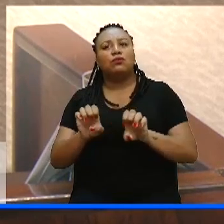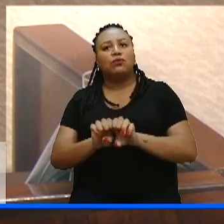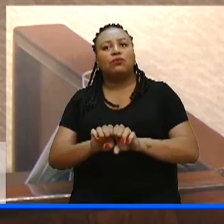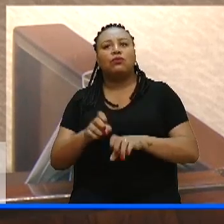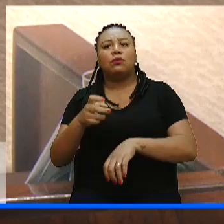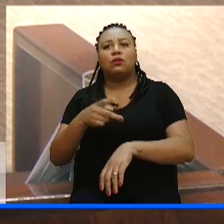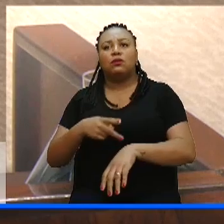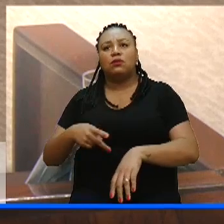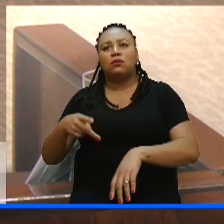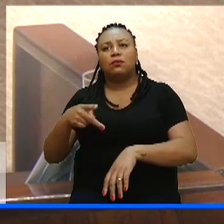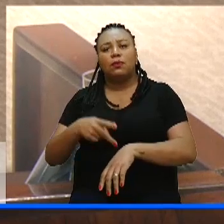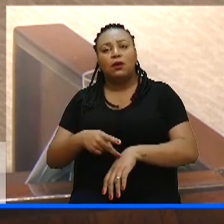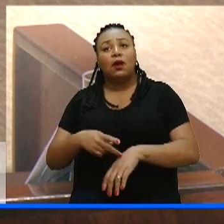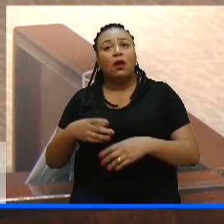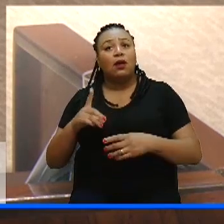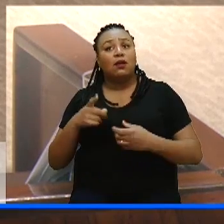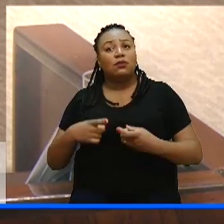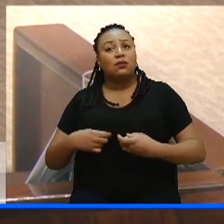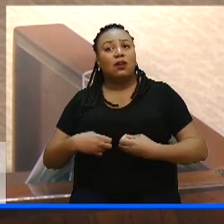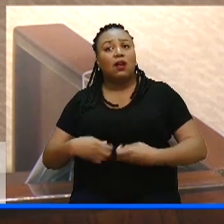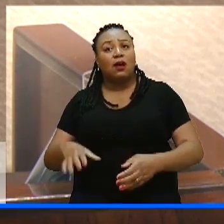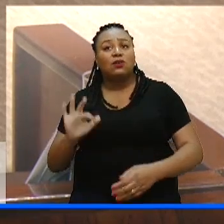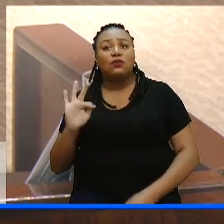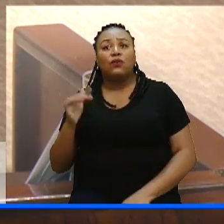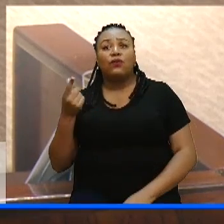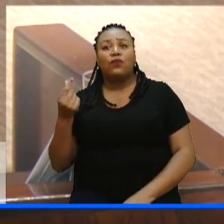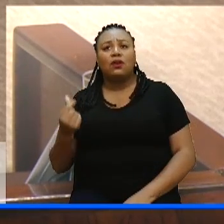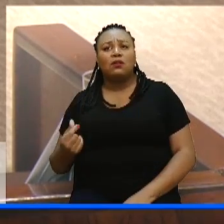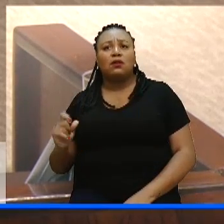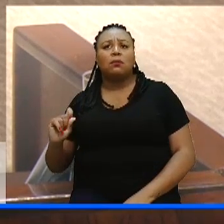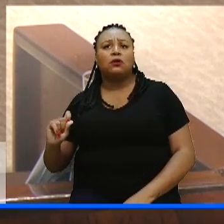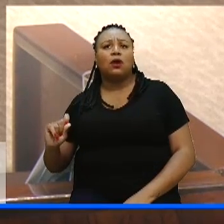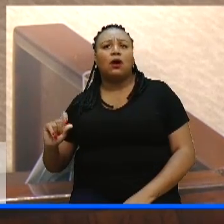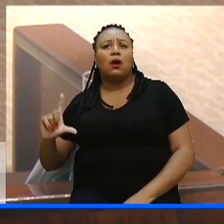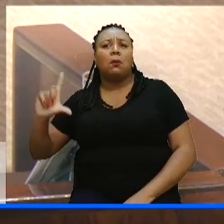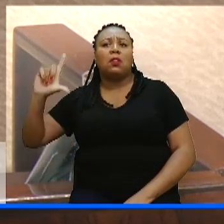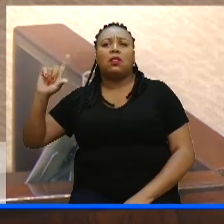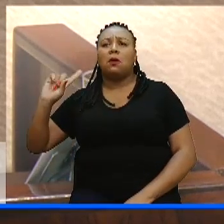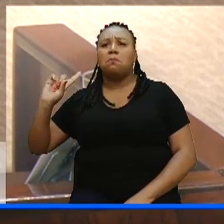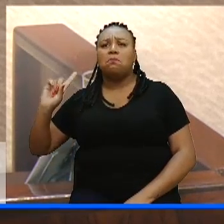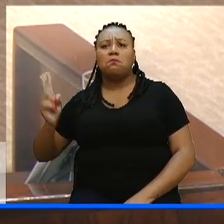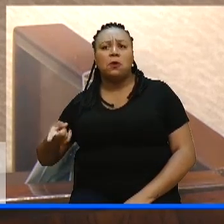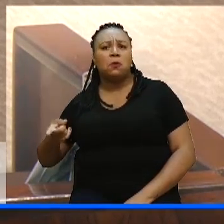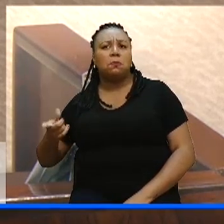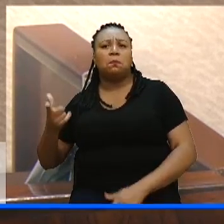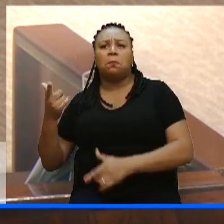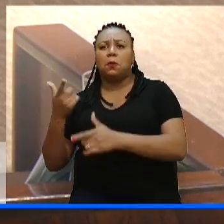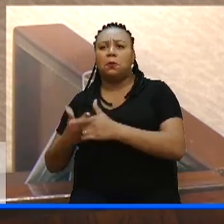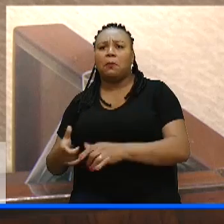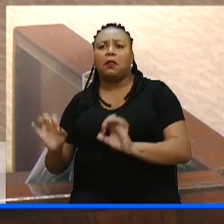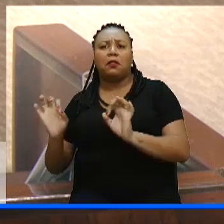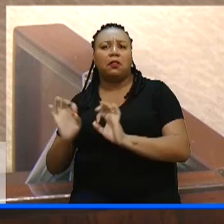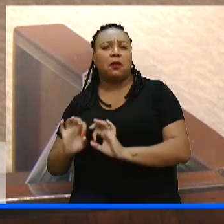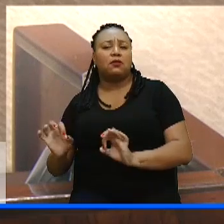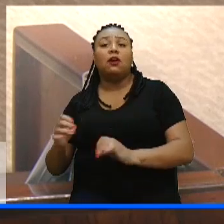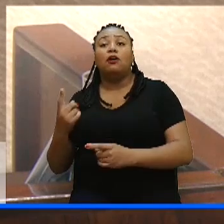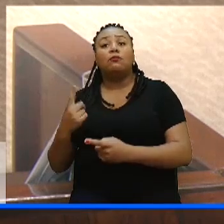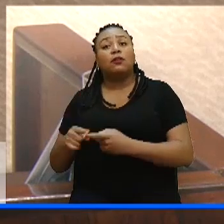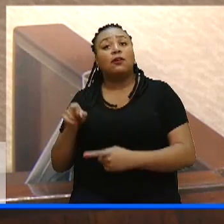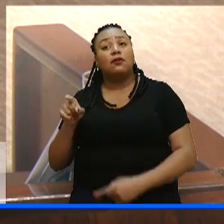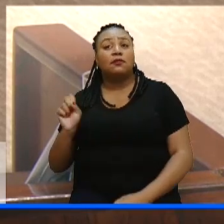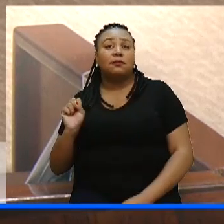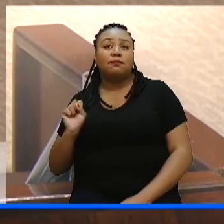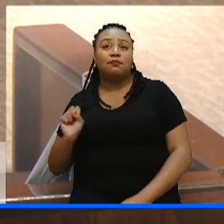país as despesas financeiras pode aumentar mil por cento ao ano que não tem nenhum problema pode aumentar porque esse